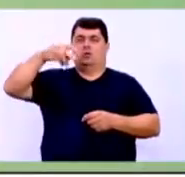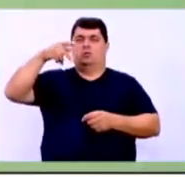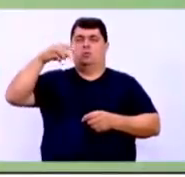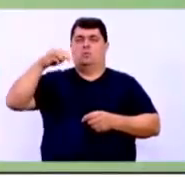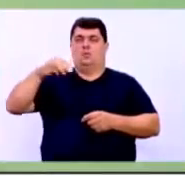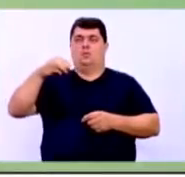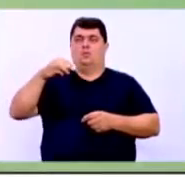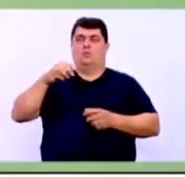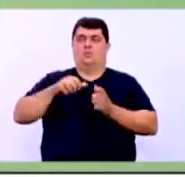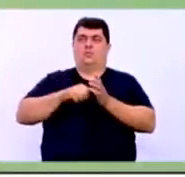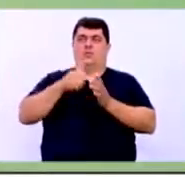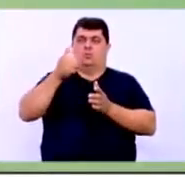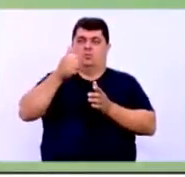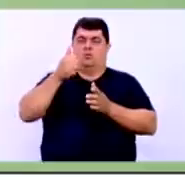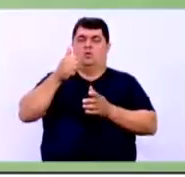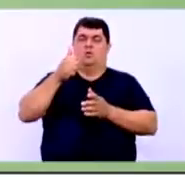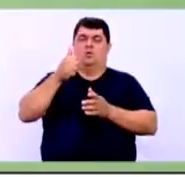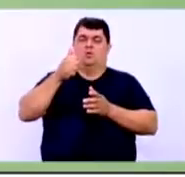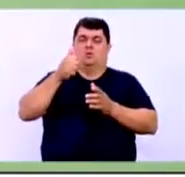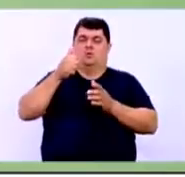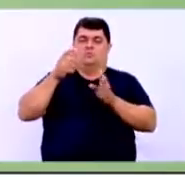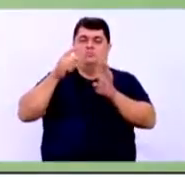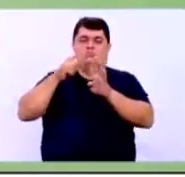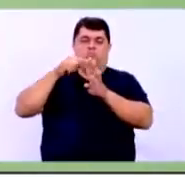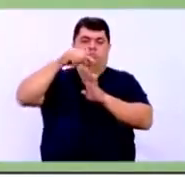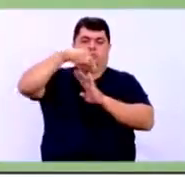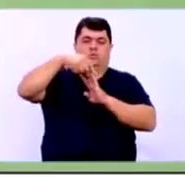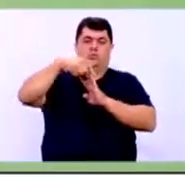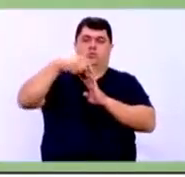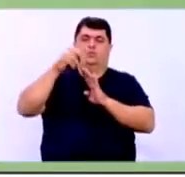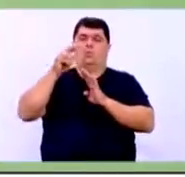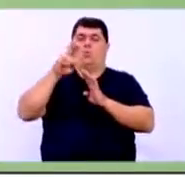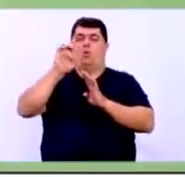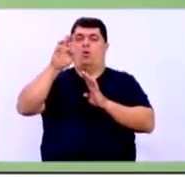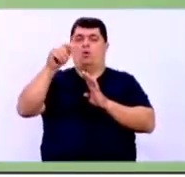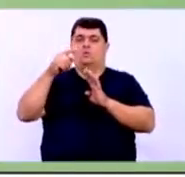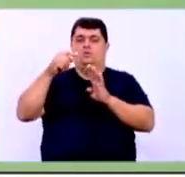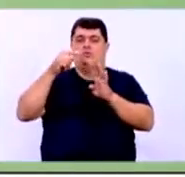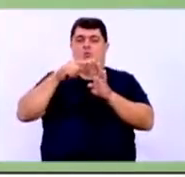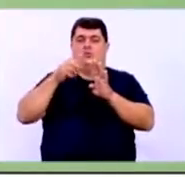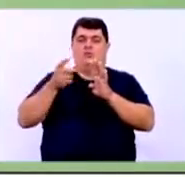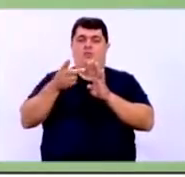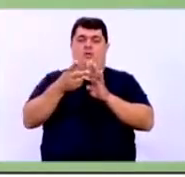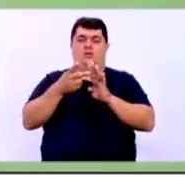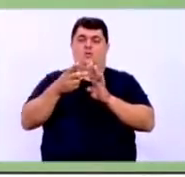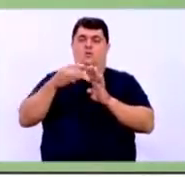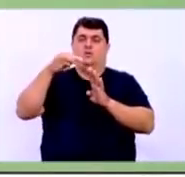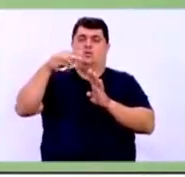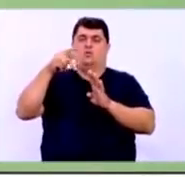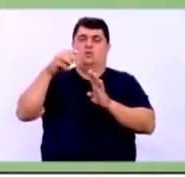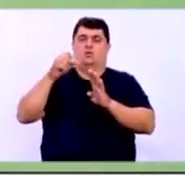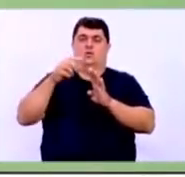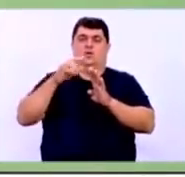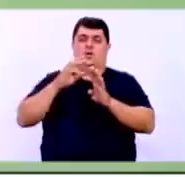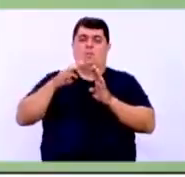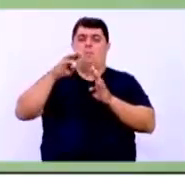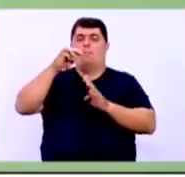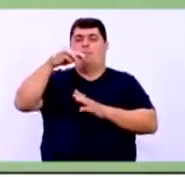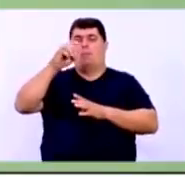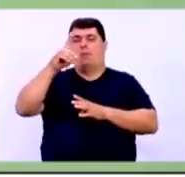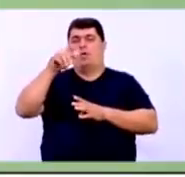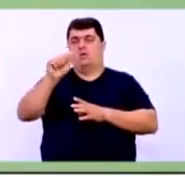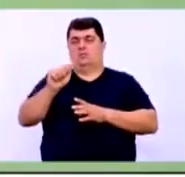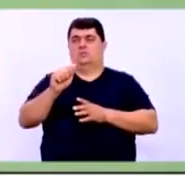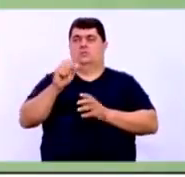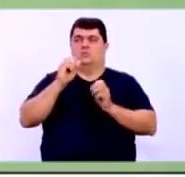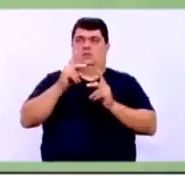entra, primeiro que sai. WEPs, último que entra, último que sai. MPM, média ponderável